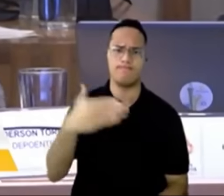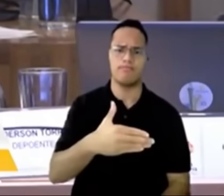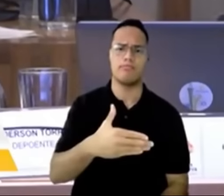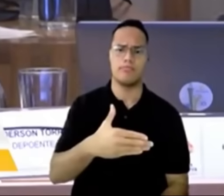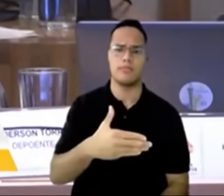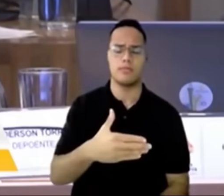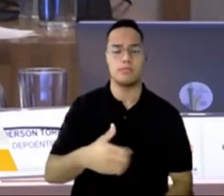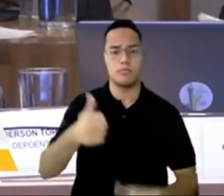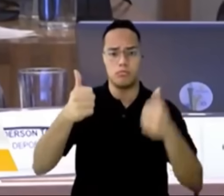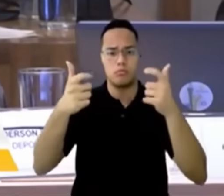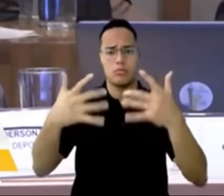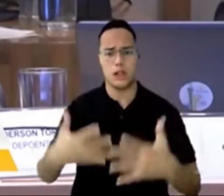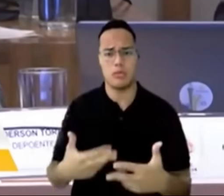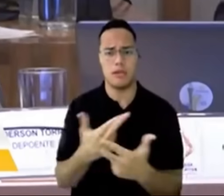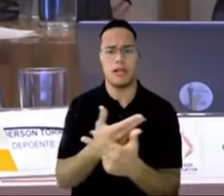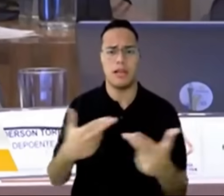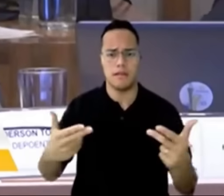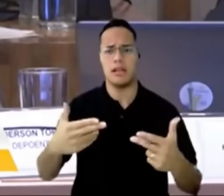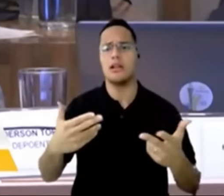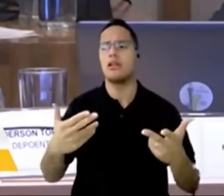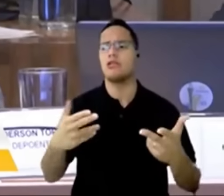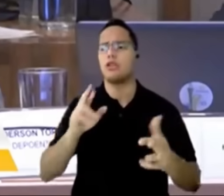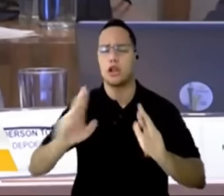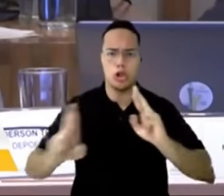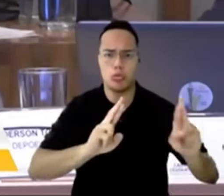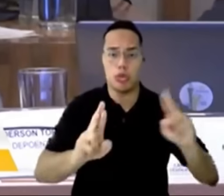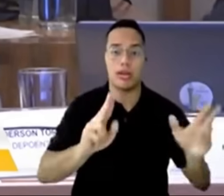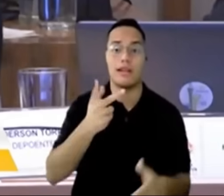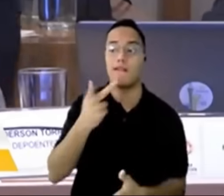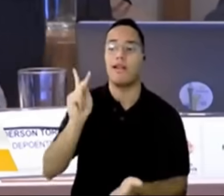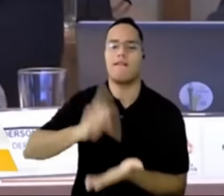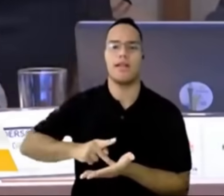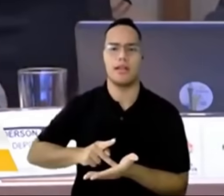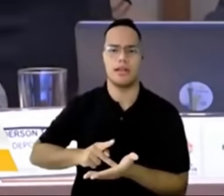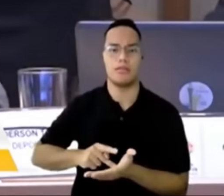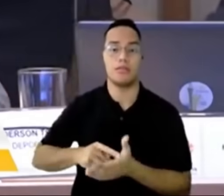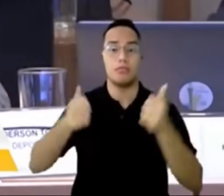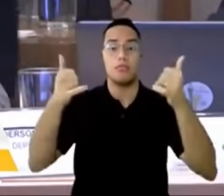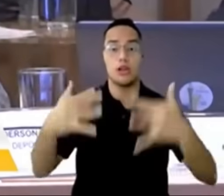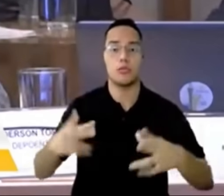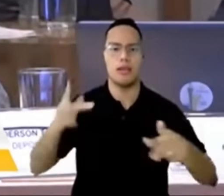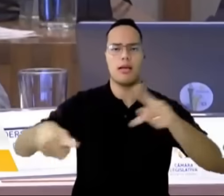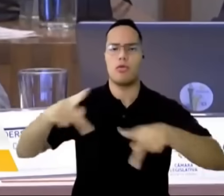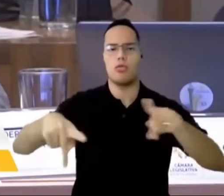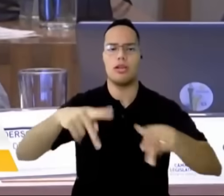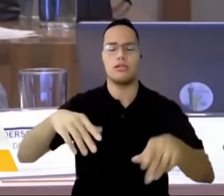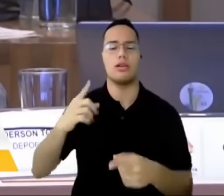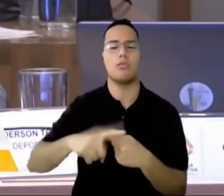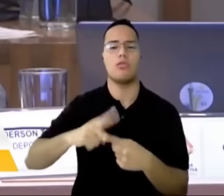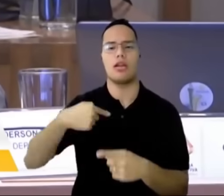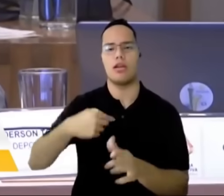senhores. Hoje é 6 de outubro de 2023. São 18 horas.